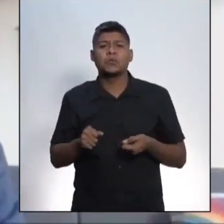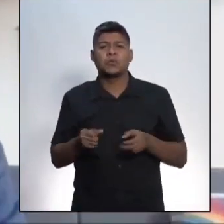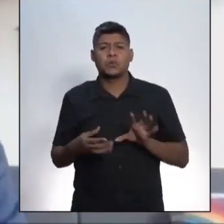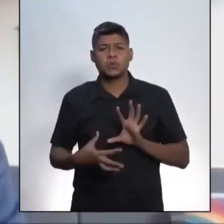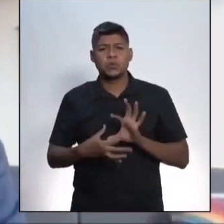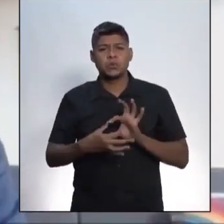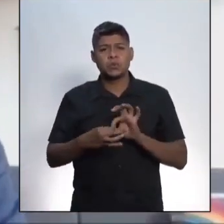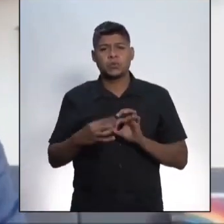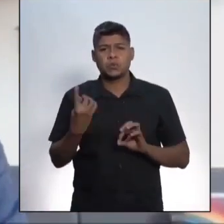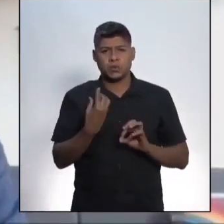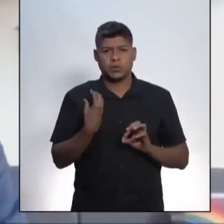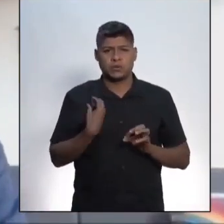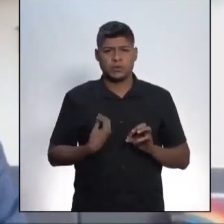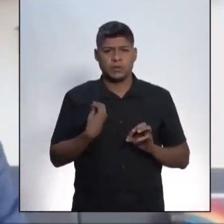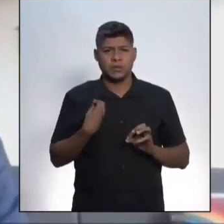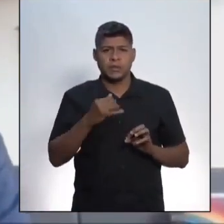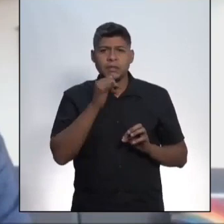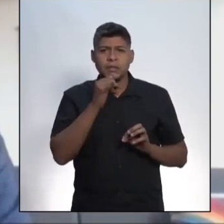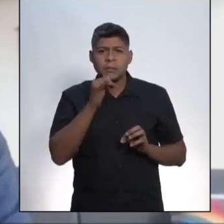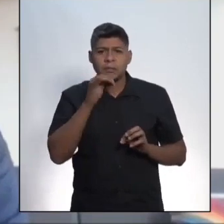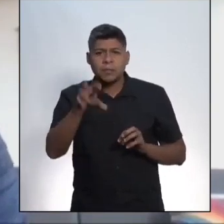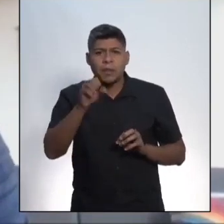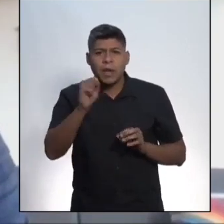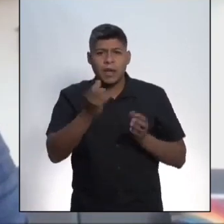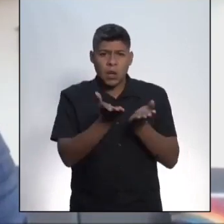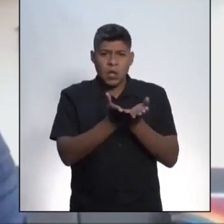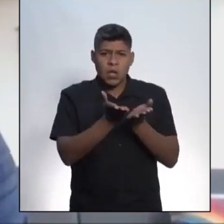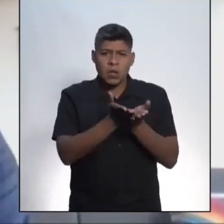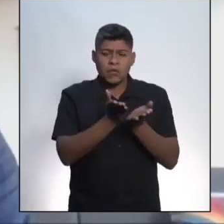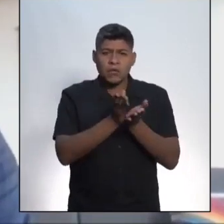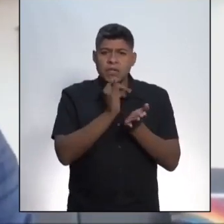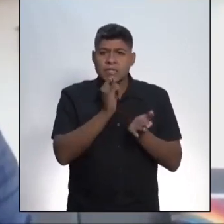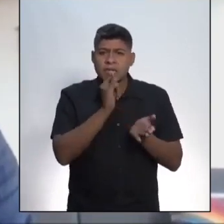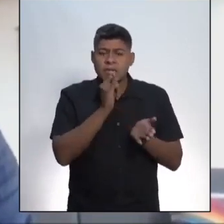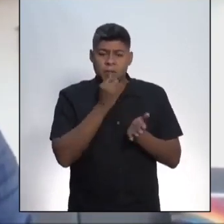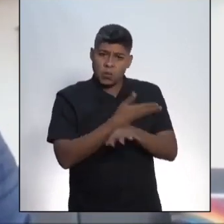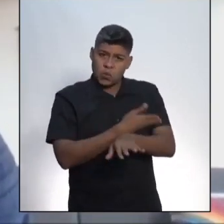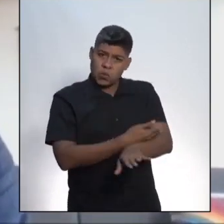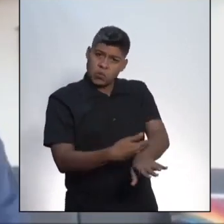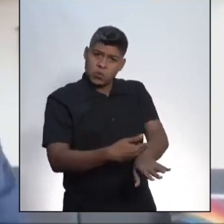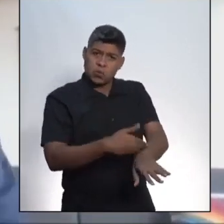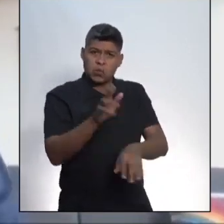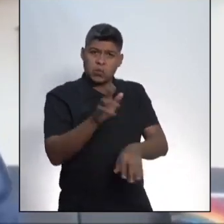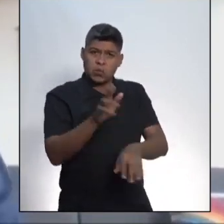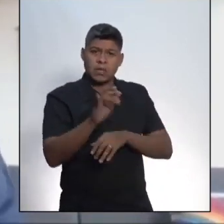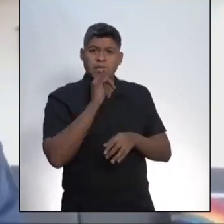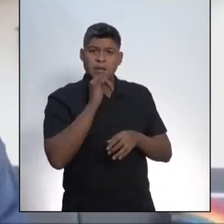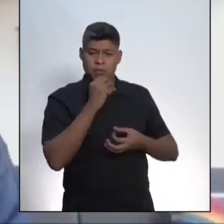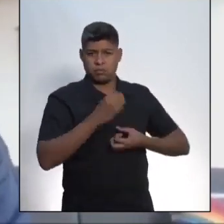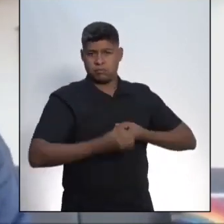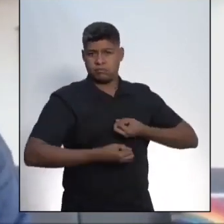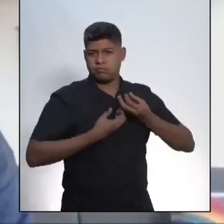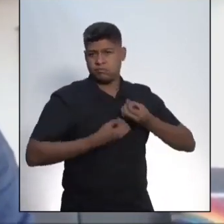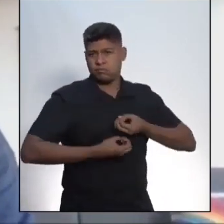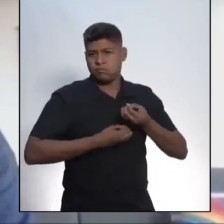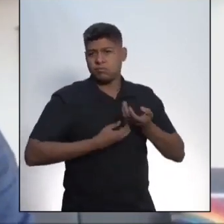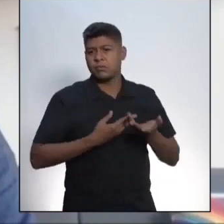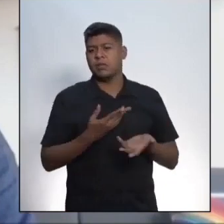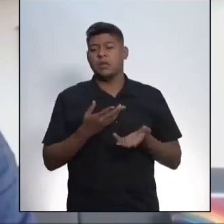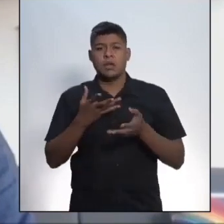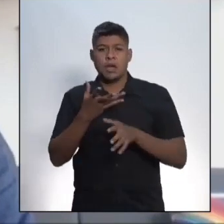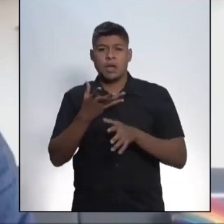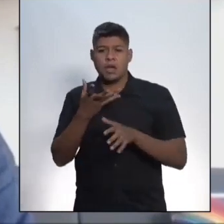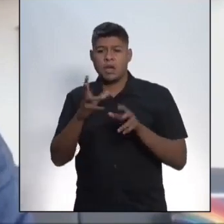interconectado que a gente vive, né? Você pega o livro, por exemplo, que a gente está acostumado a usar, versus plataformas de